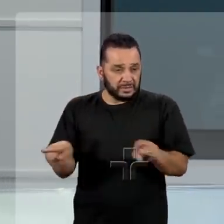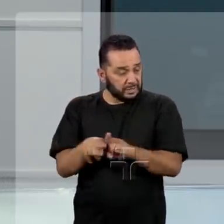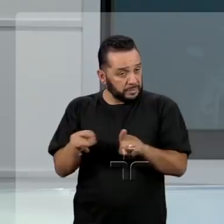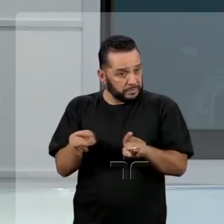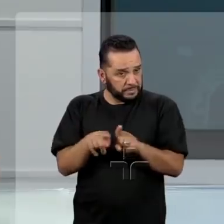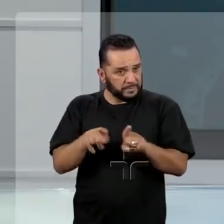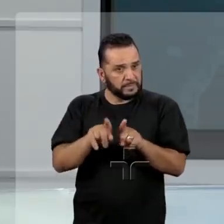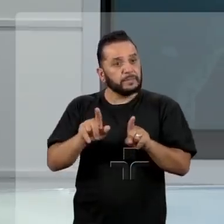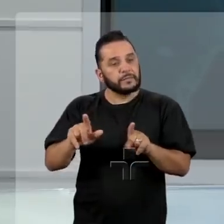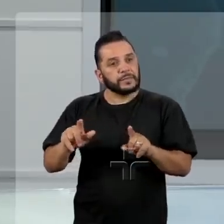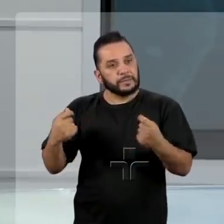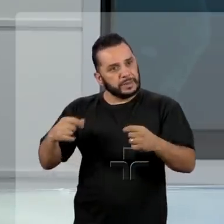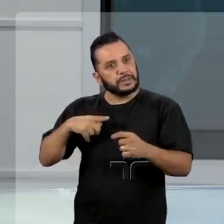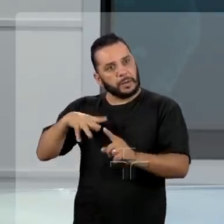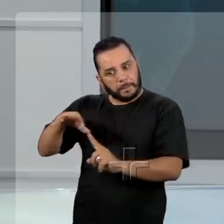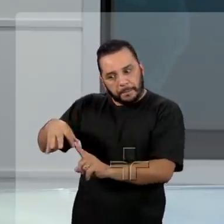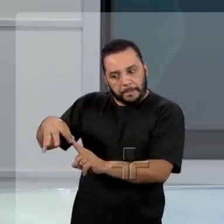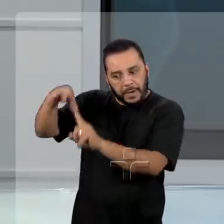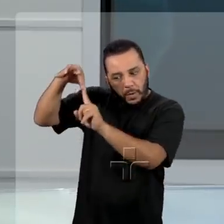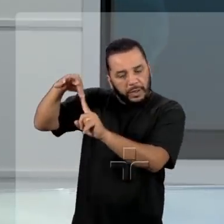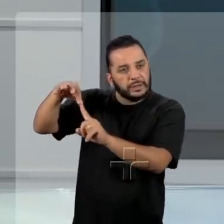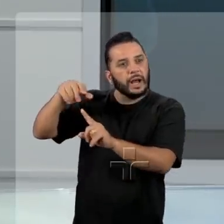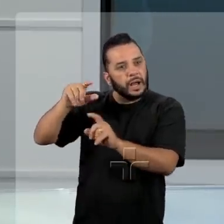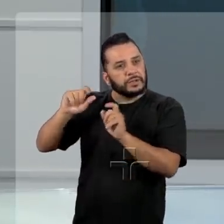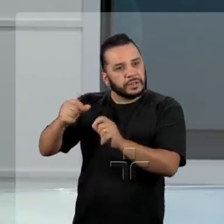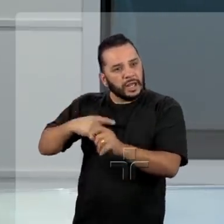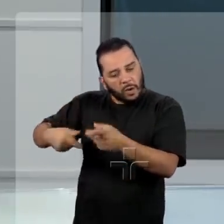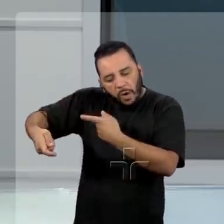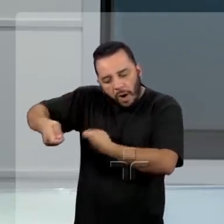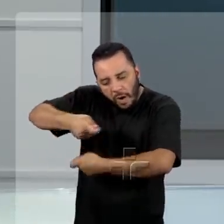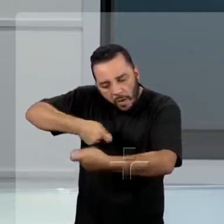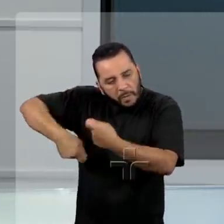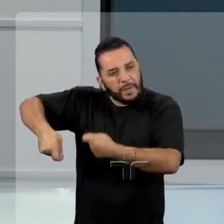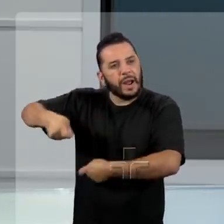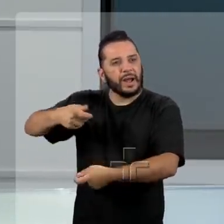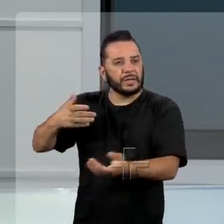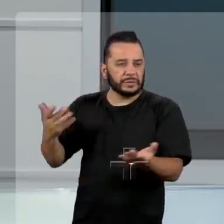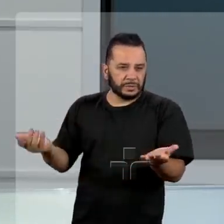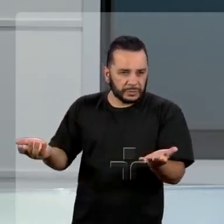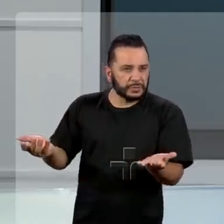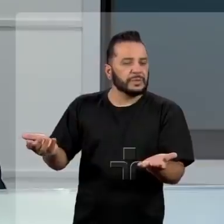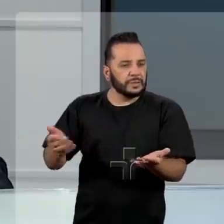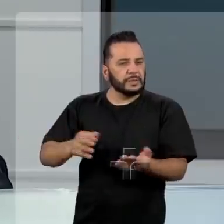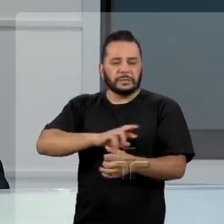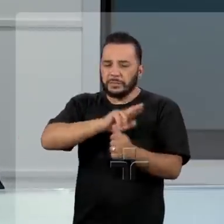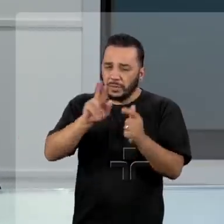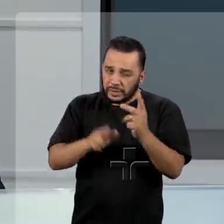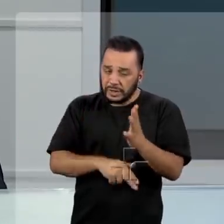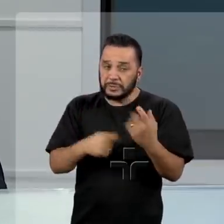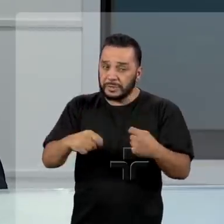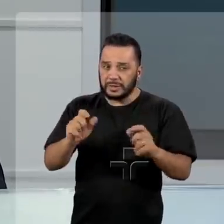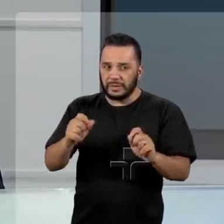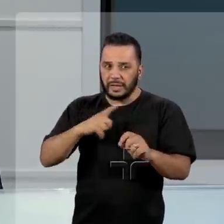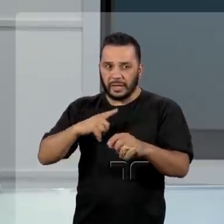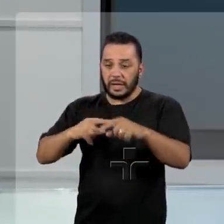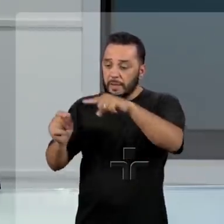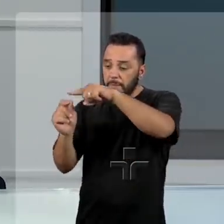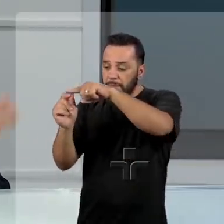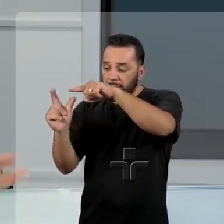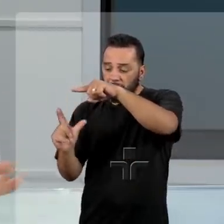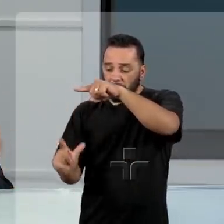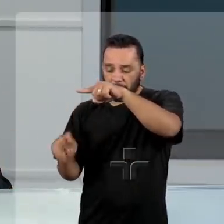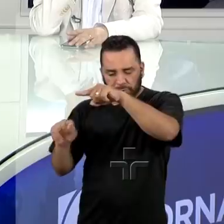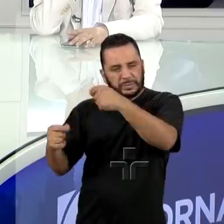para o comércio de bens industrializados brasileiros também é ficar com ele parado. A gente tem que fazer com que o Mercosul seja cada